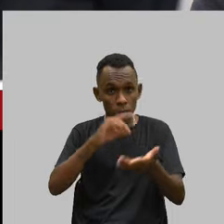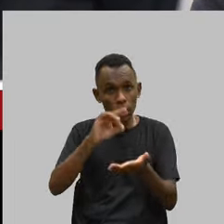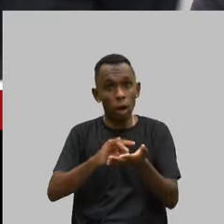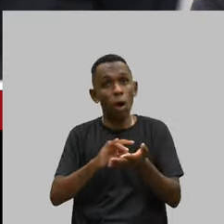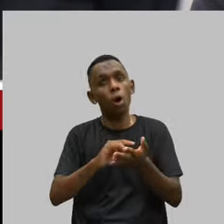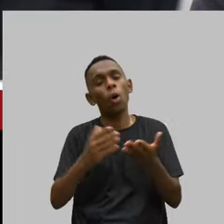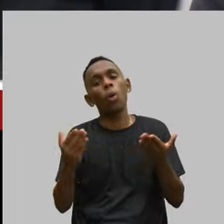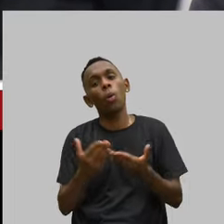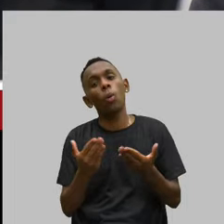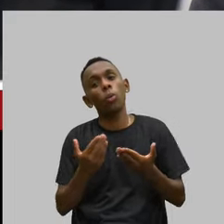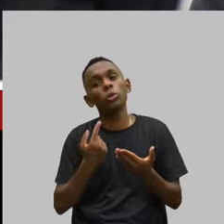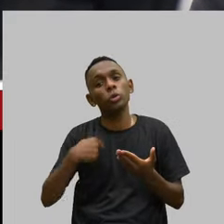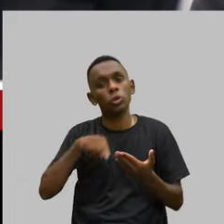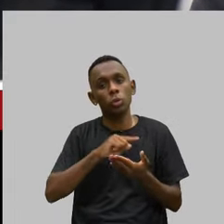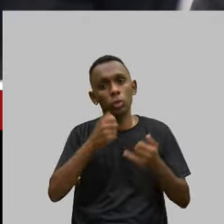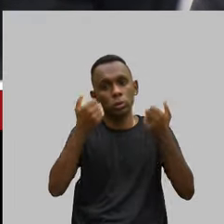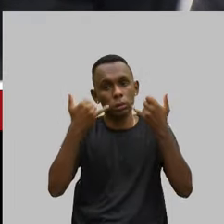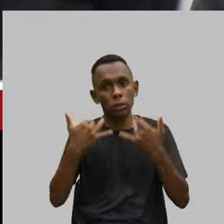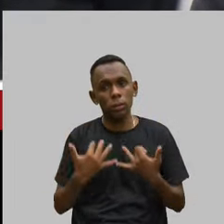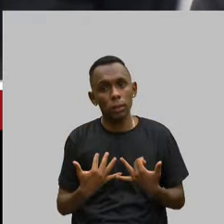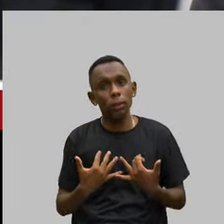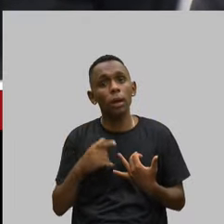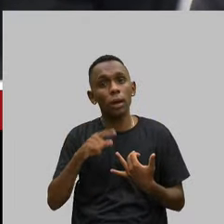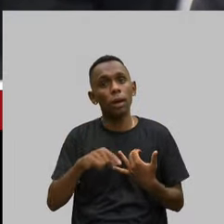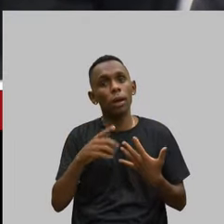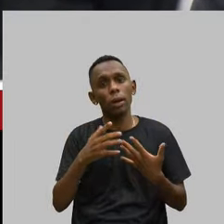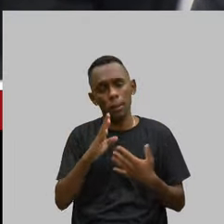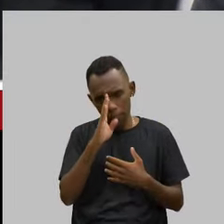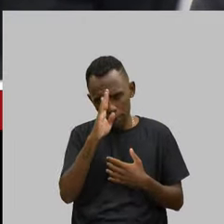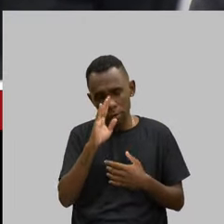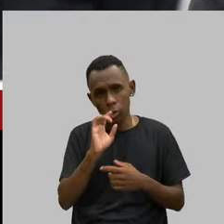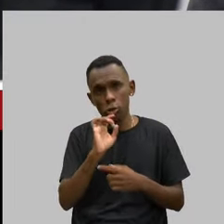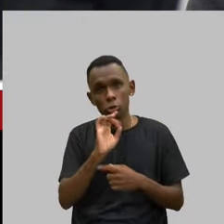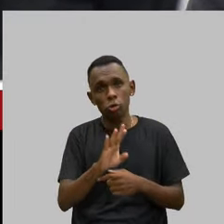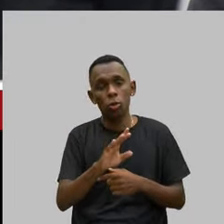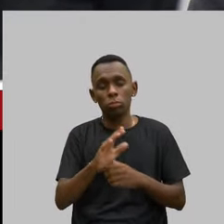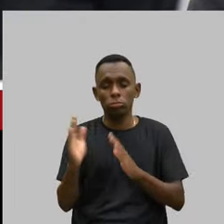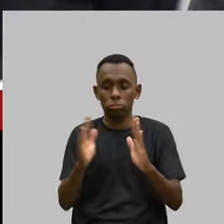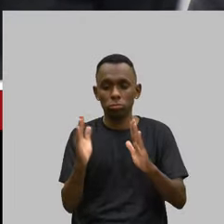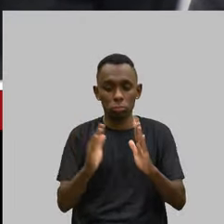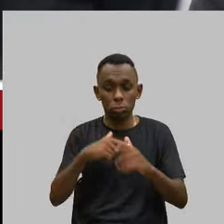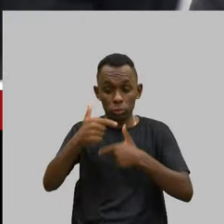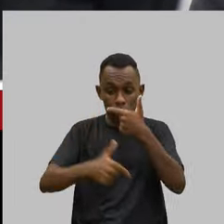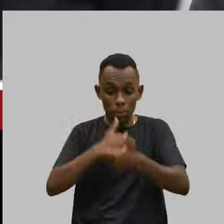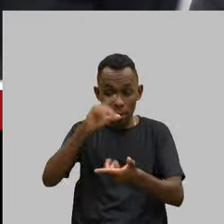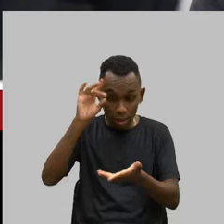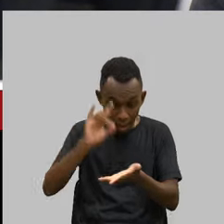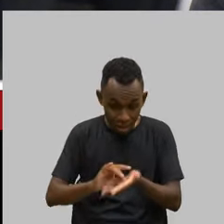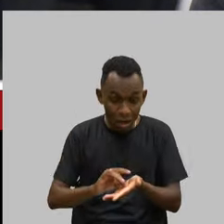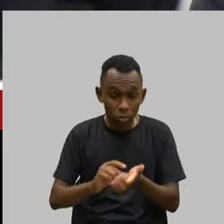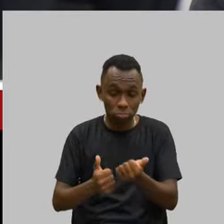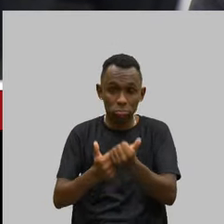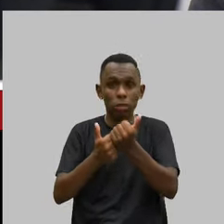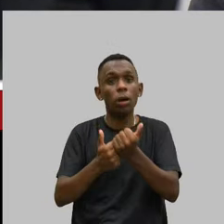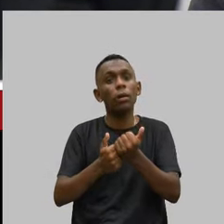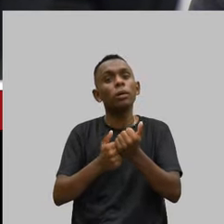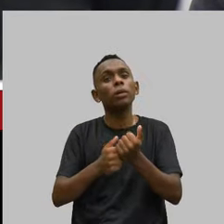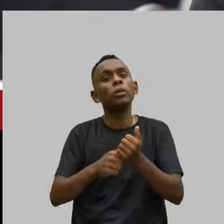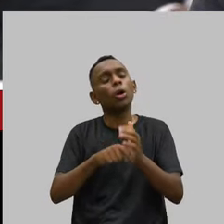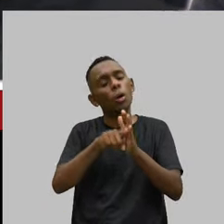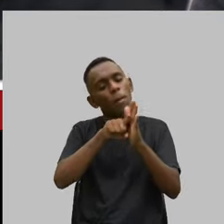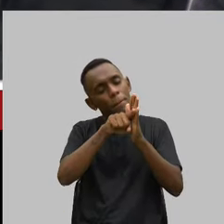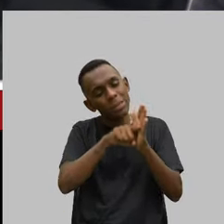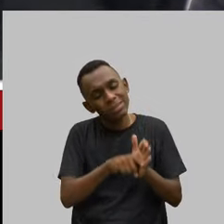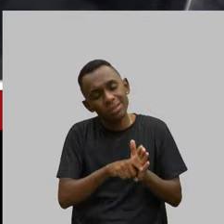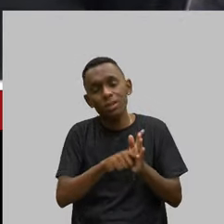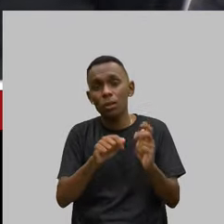o que a gente tem legalmente falando é a obrigatoriedade de só se pagar a ajuda de curso durante o respectivo exercício e a gente fez uma consulta je para